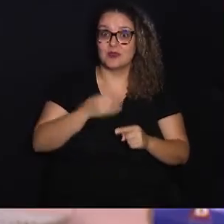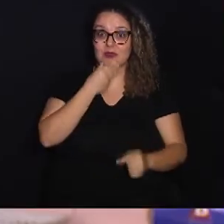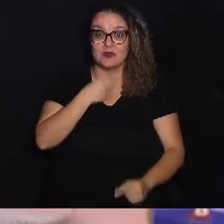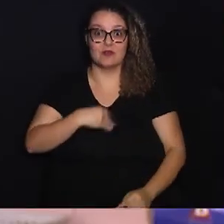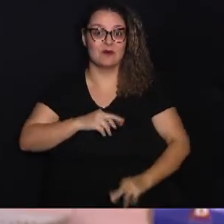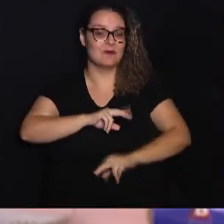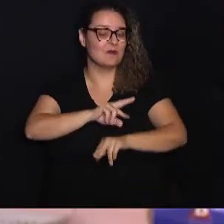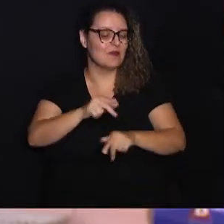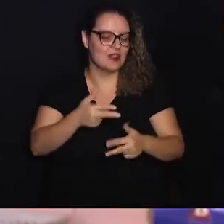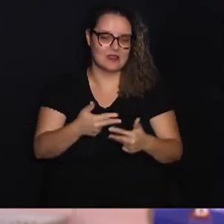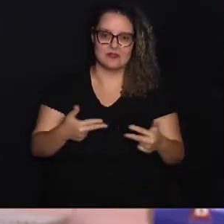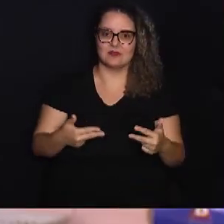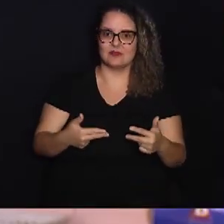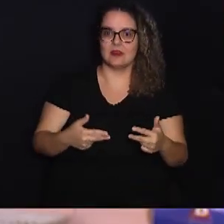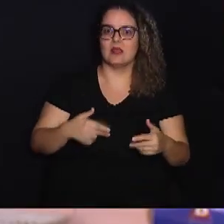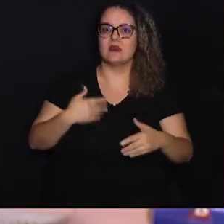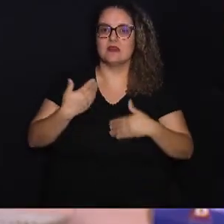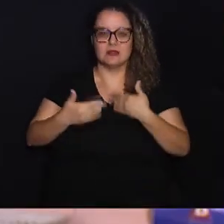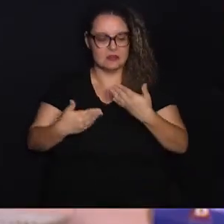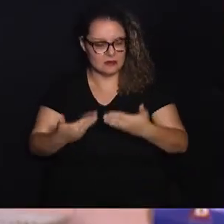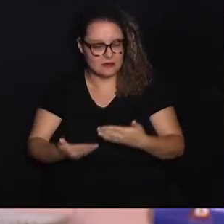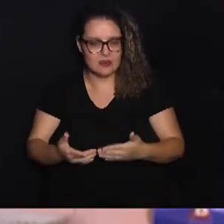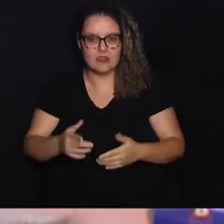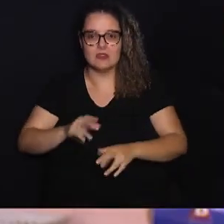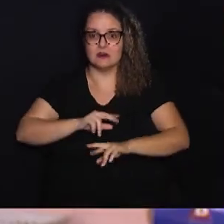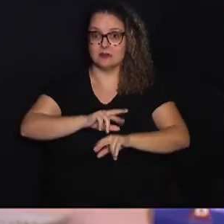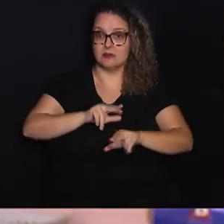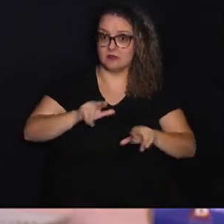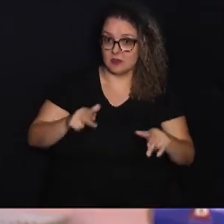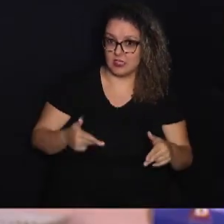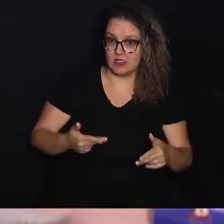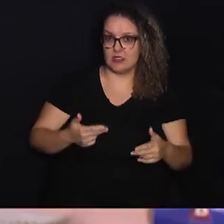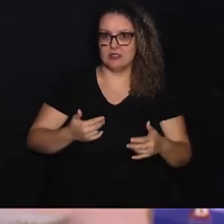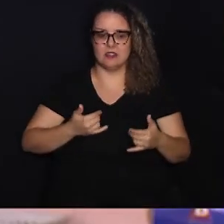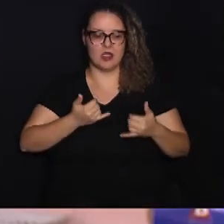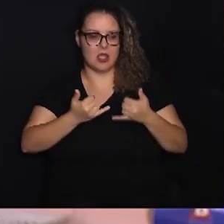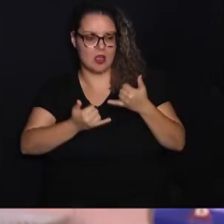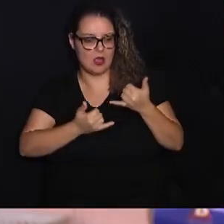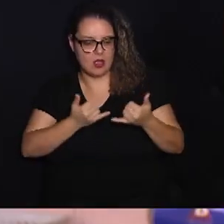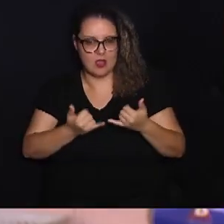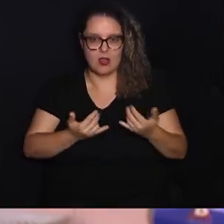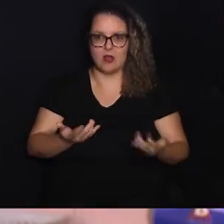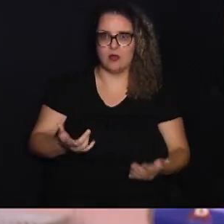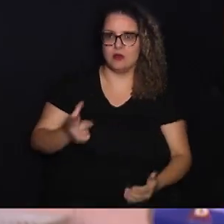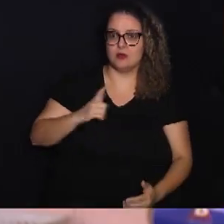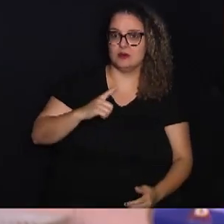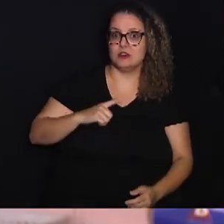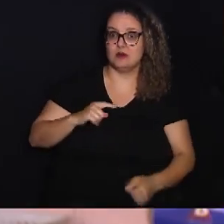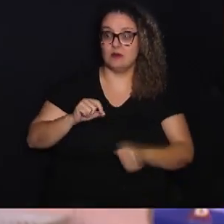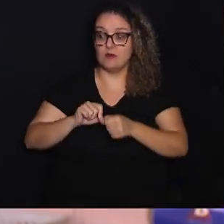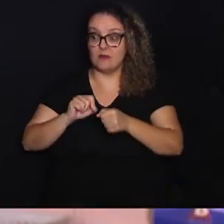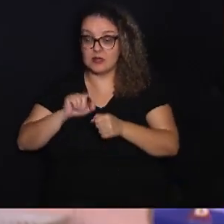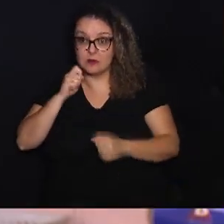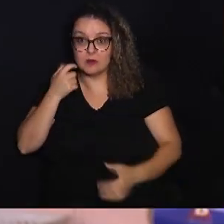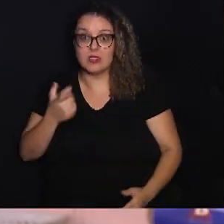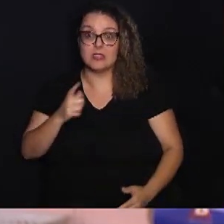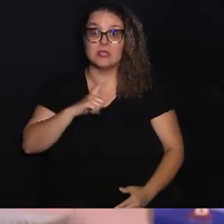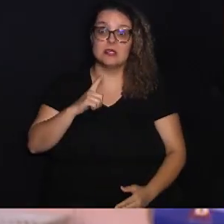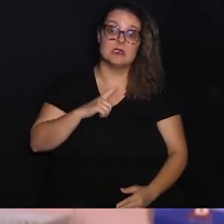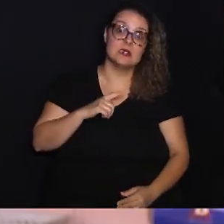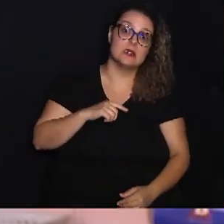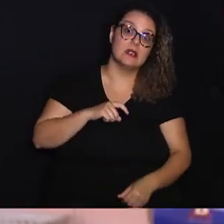E ao mesmo tempo em que ele tem muita, né, essa brincadeira, né, o fazer o pão, eles também têm um momento